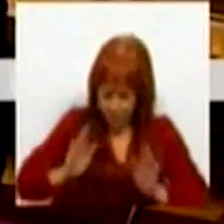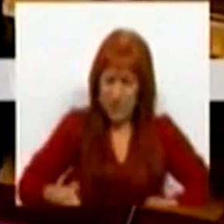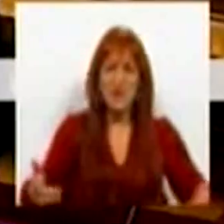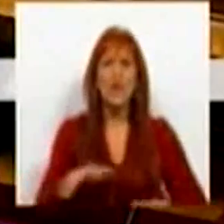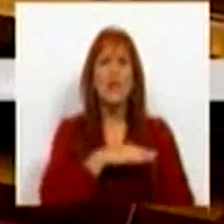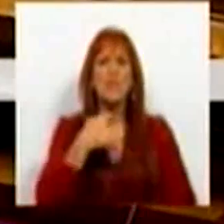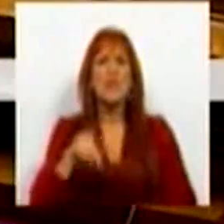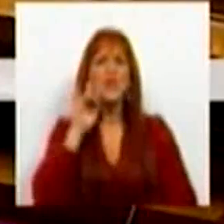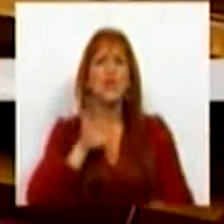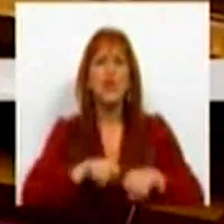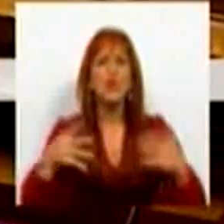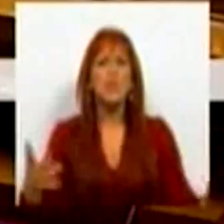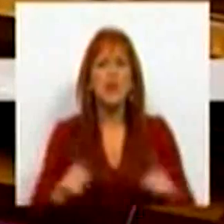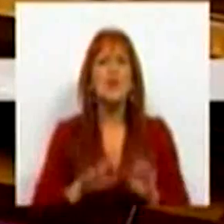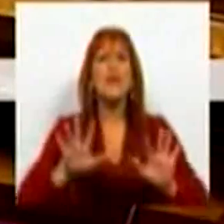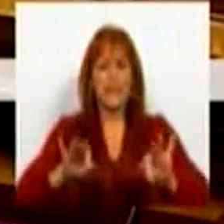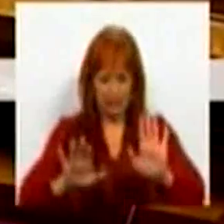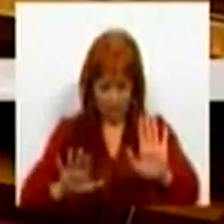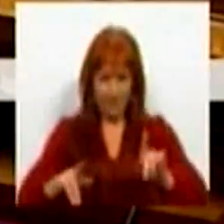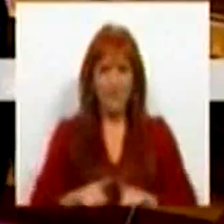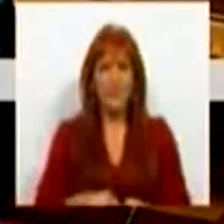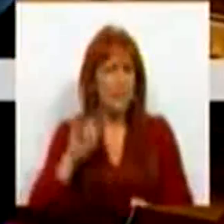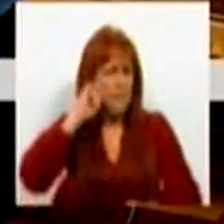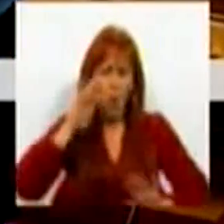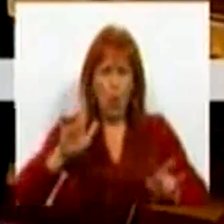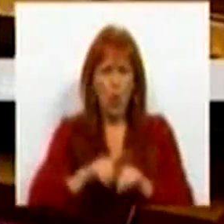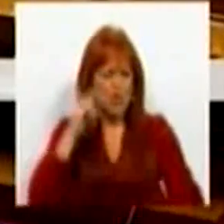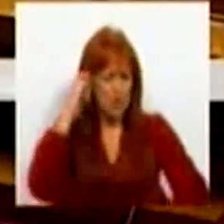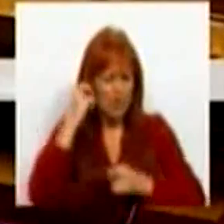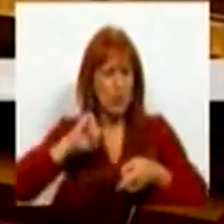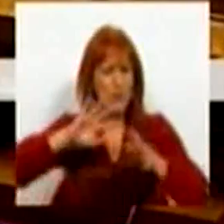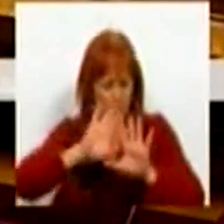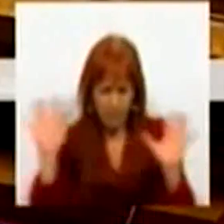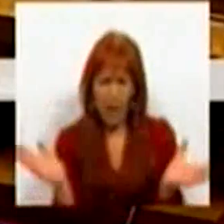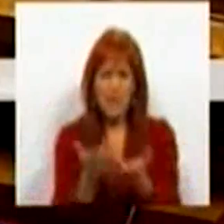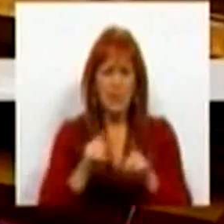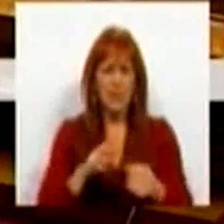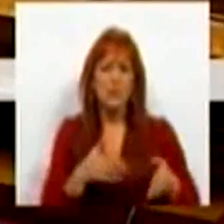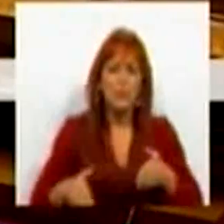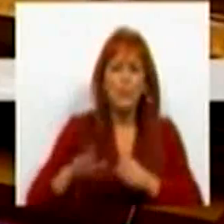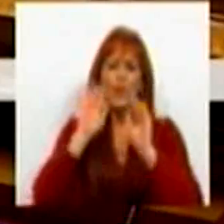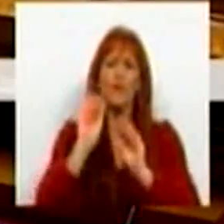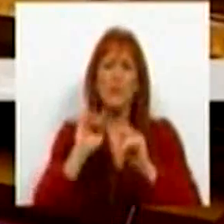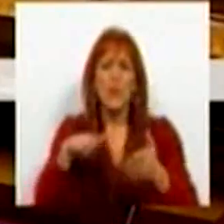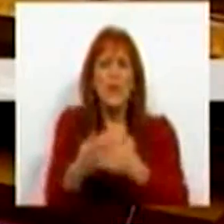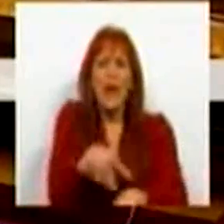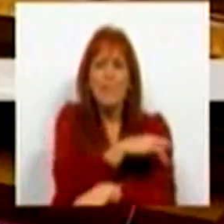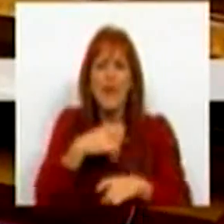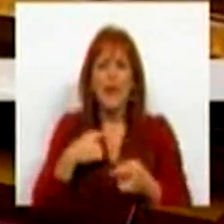Sr. Presidente, senhoras e senhores deputados, para terminar, sem prejuízo de uma reflexão mais abrangente sobre o percurso de formação de um